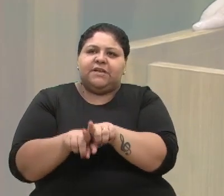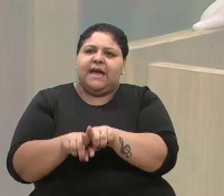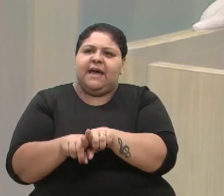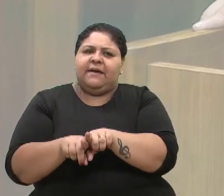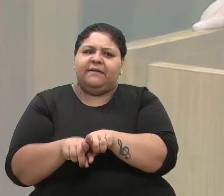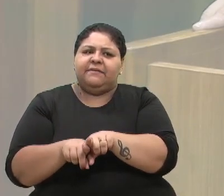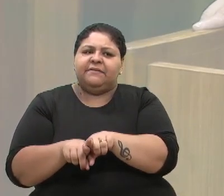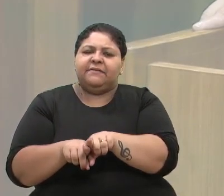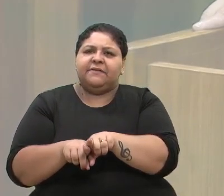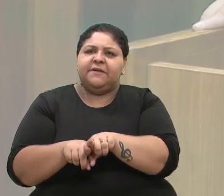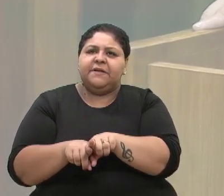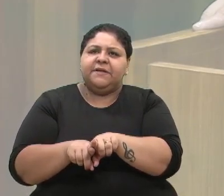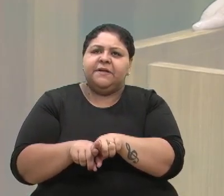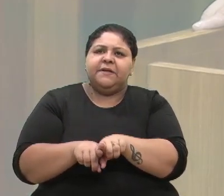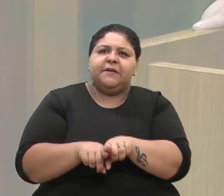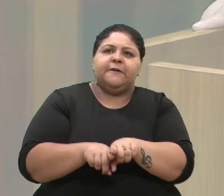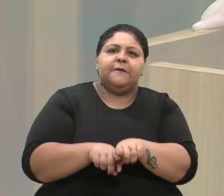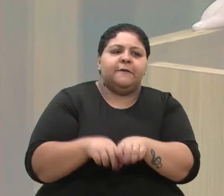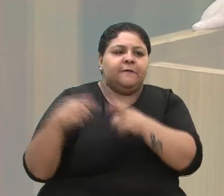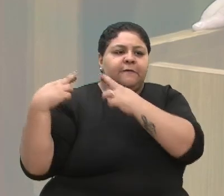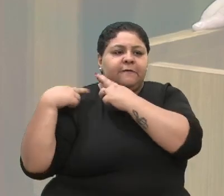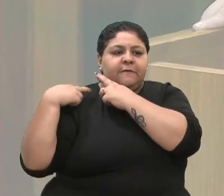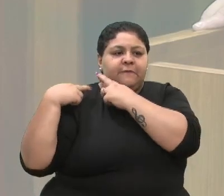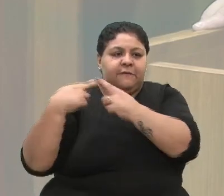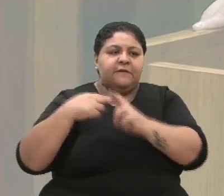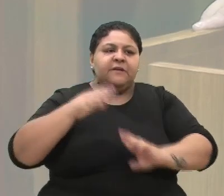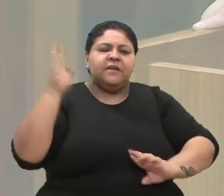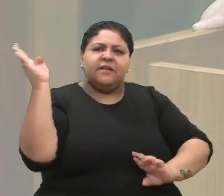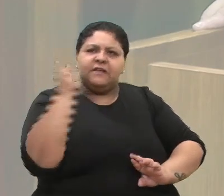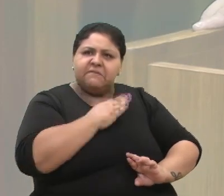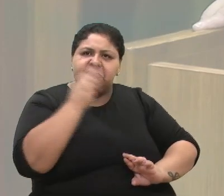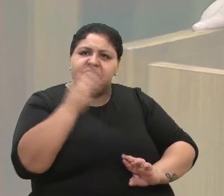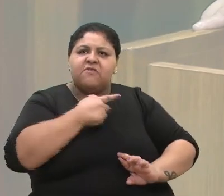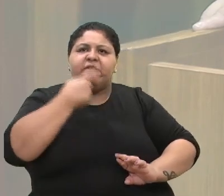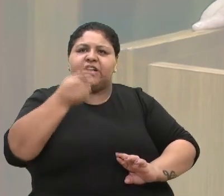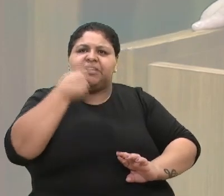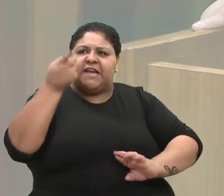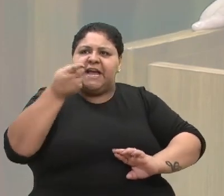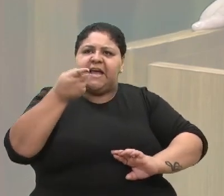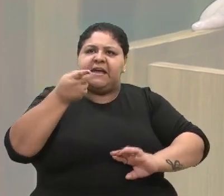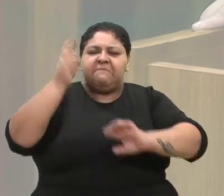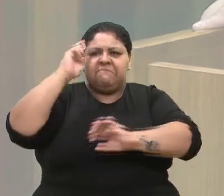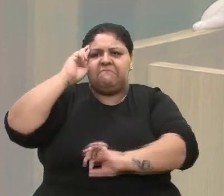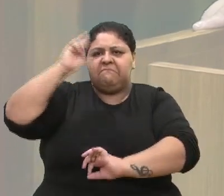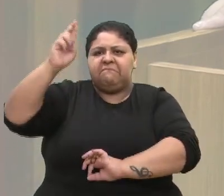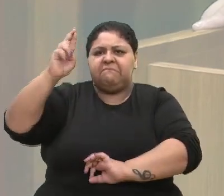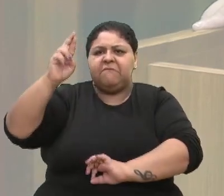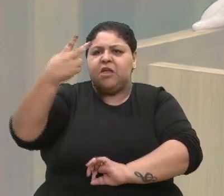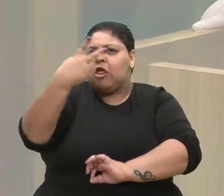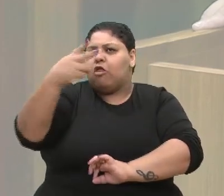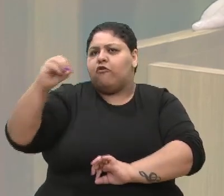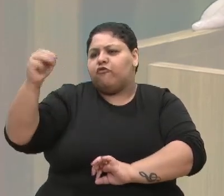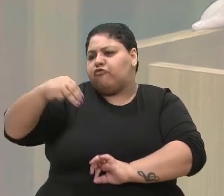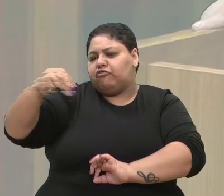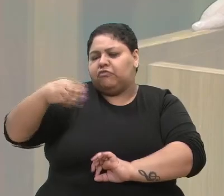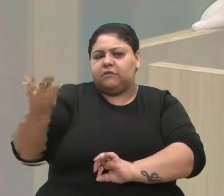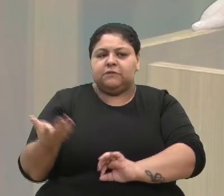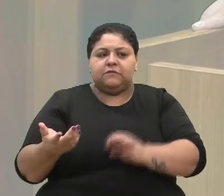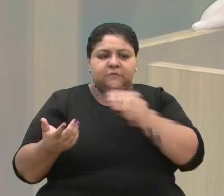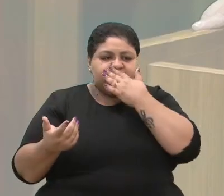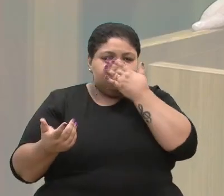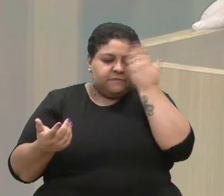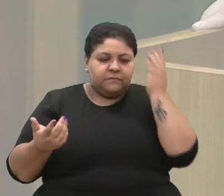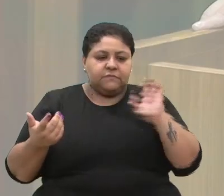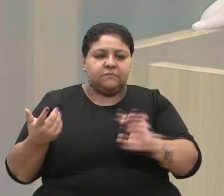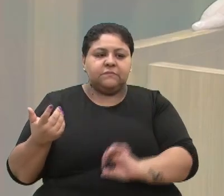E o Sandro foi imediatamente consultar os seus superiores. Ele não levou 20 minutos, tá? Deve ter aí